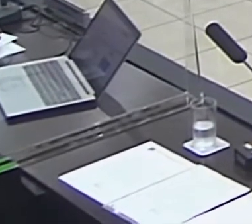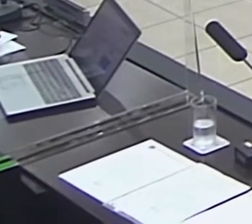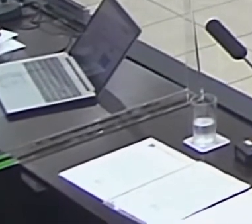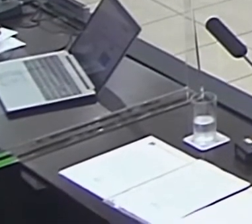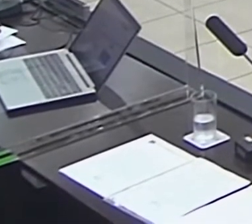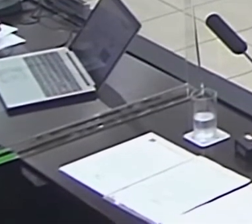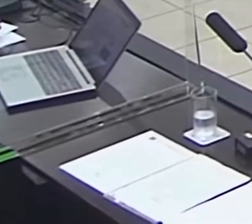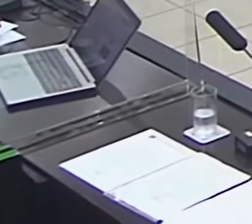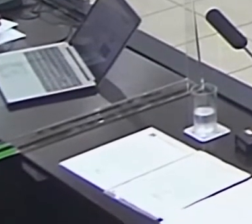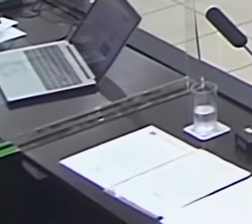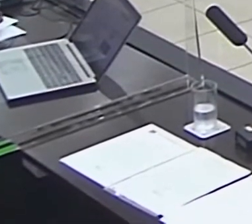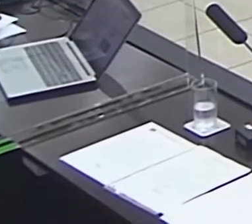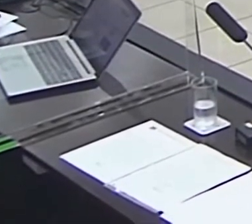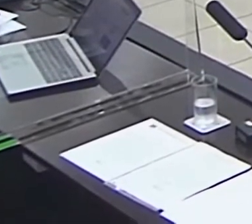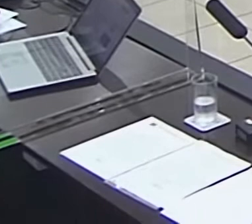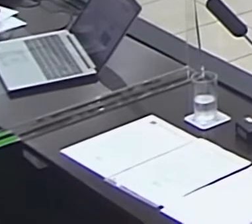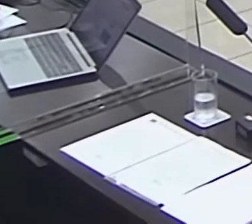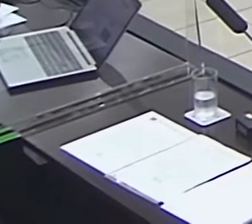E aí